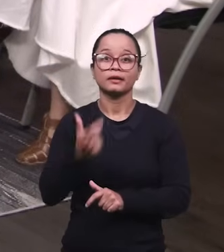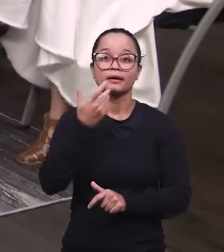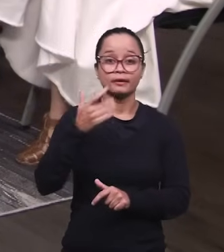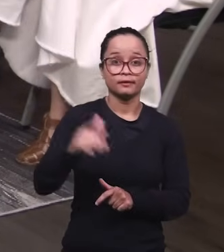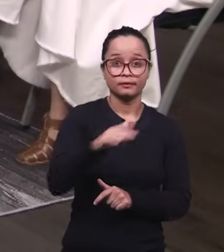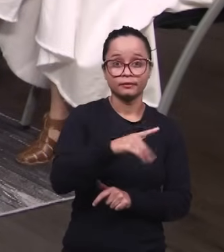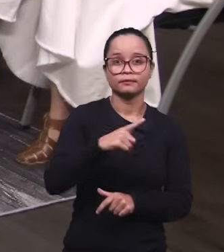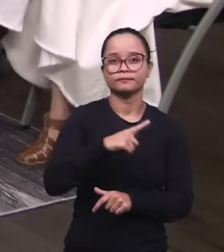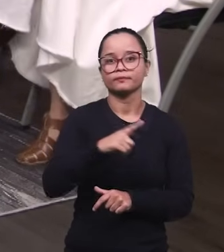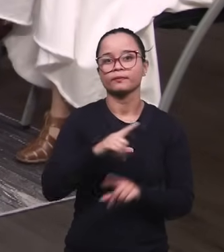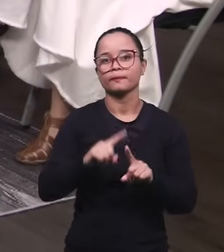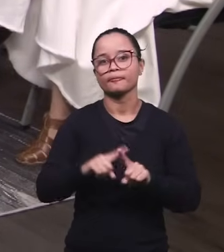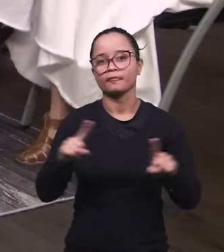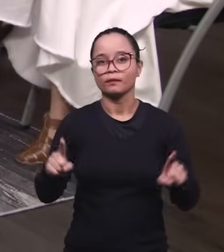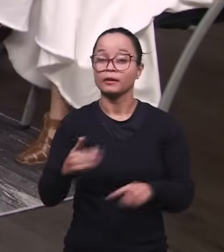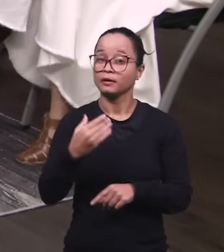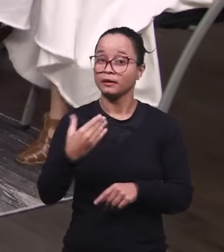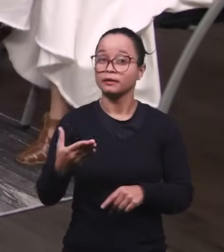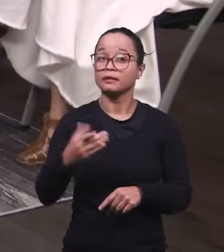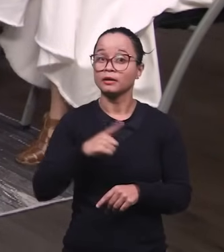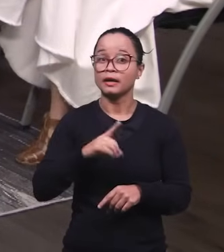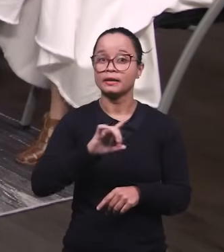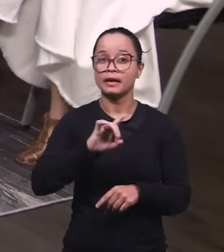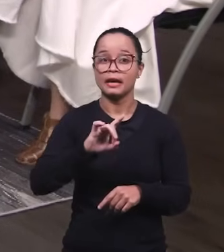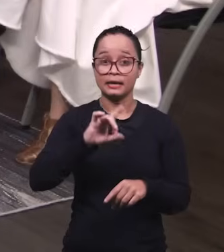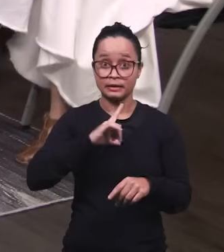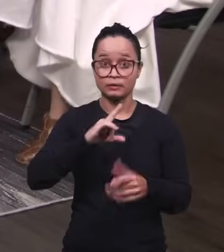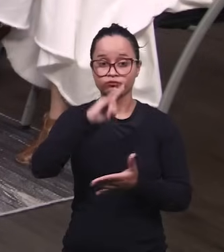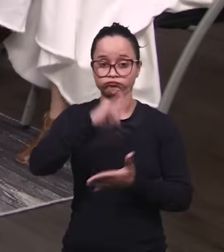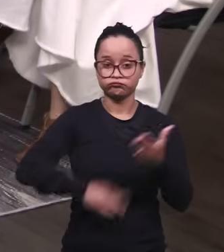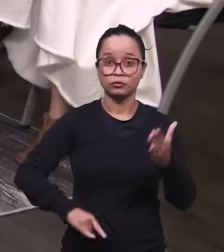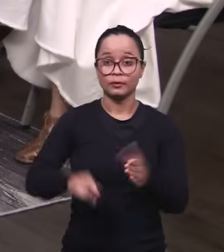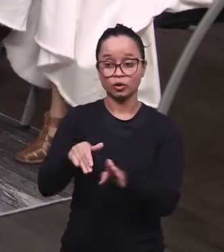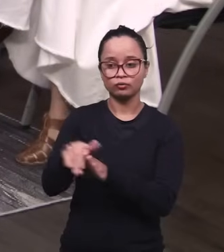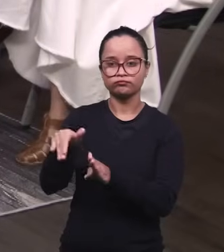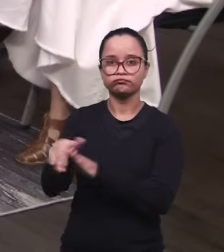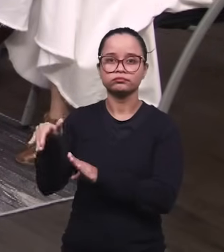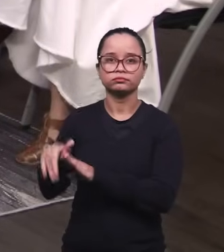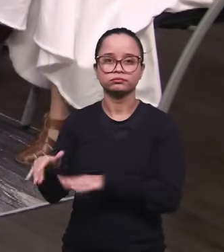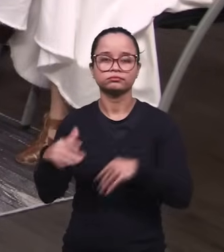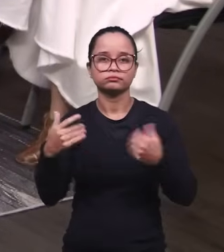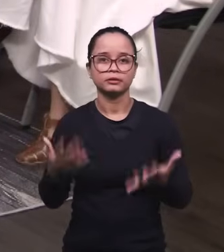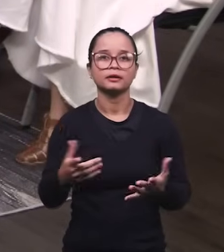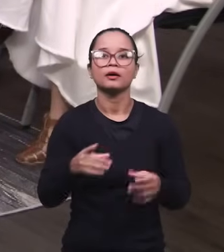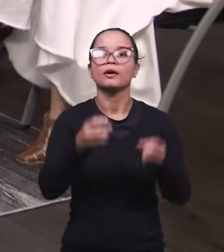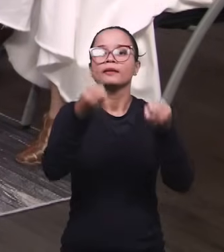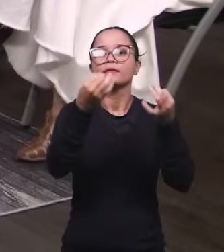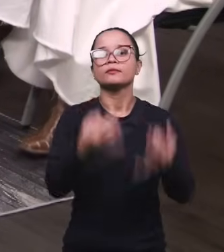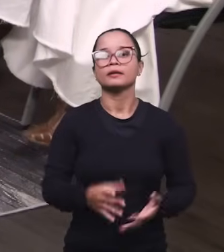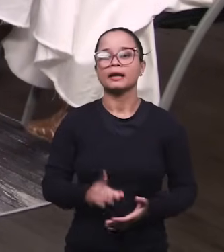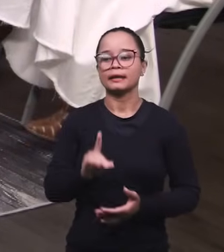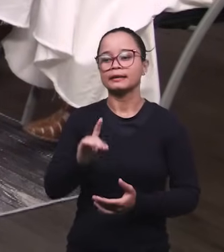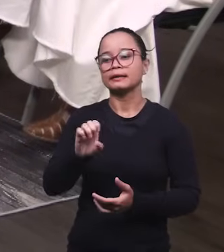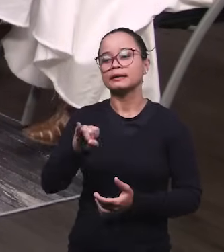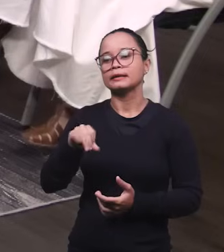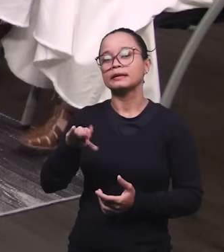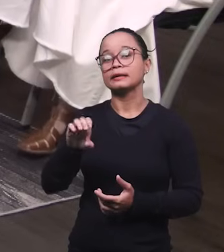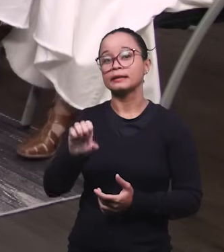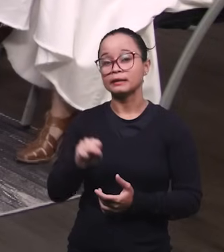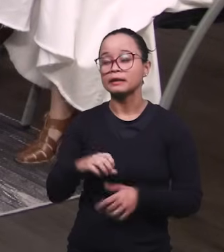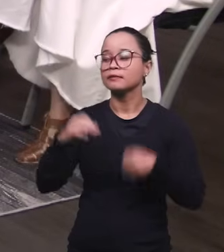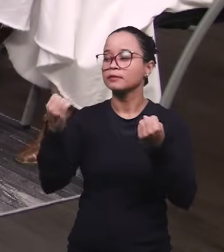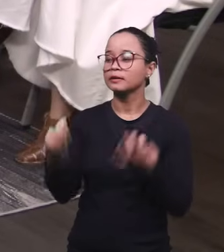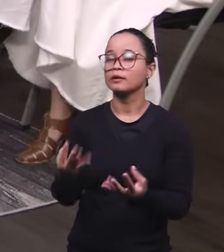os únicos, mas são os que o regem. E Denise fala dessa complexidade de quando as crianças saem da